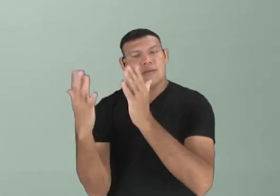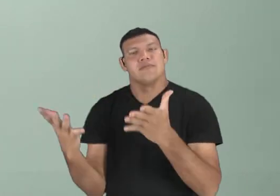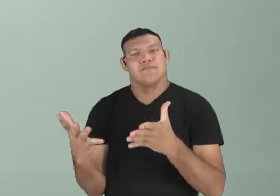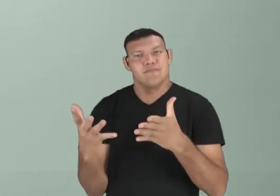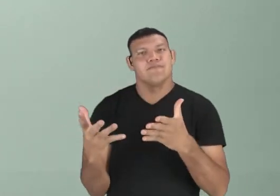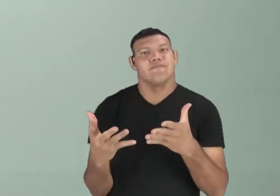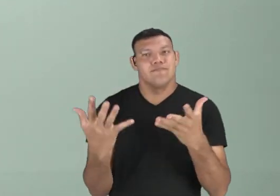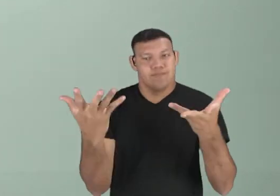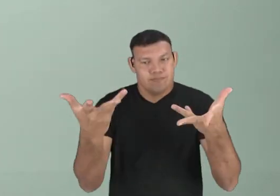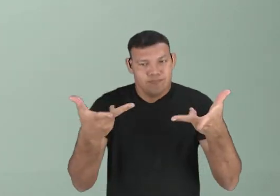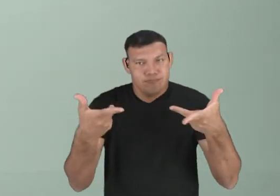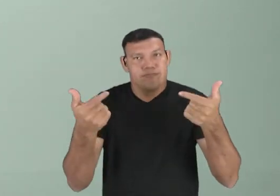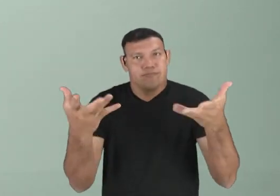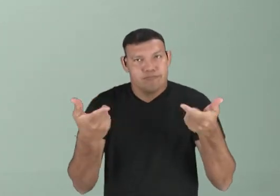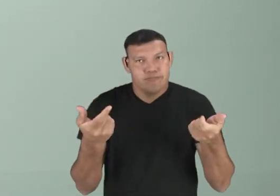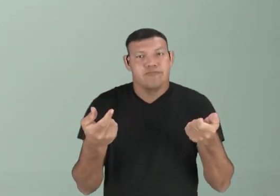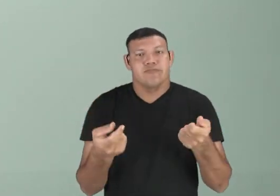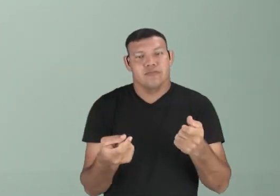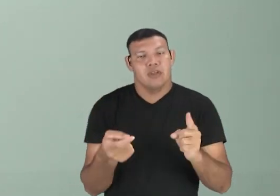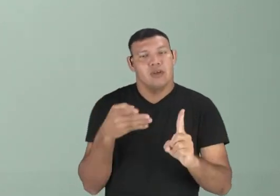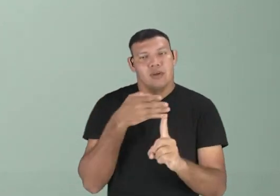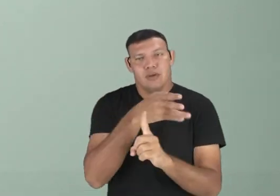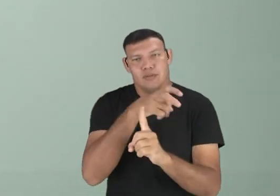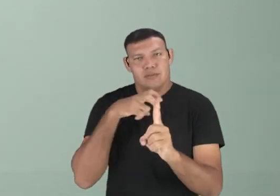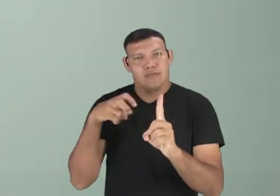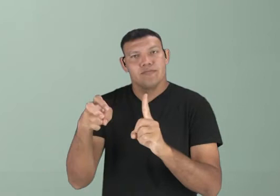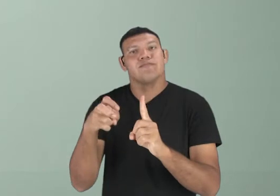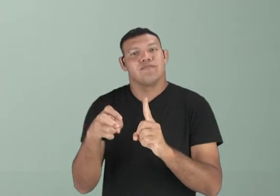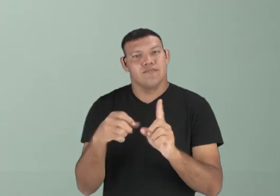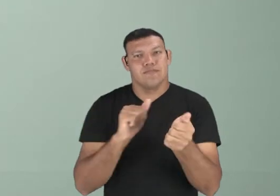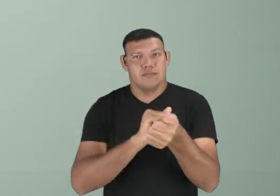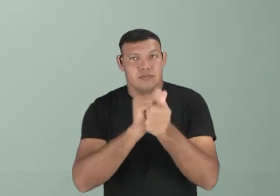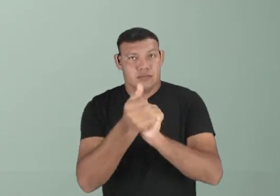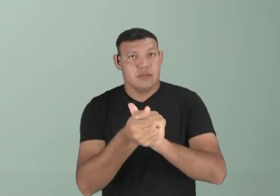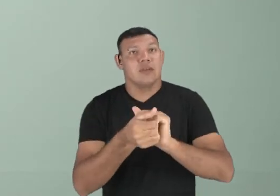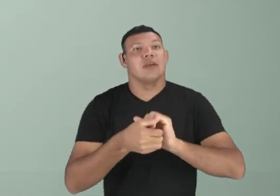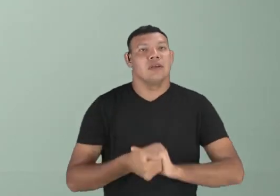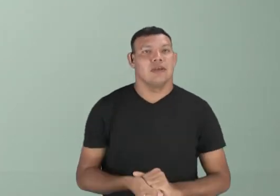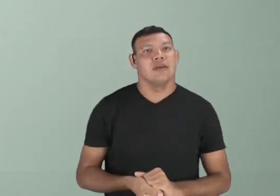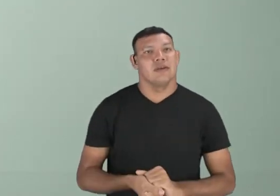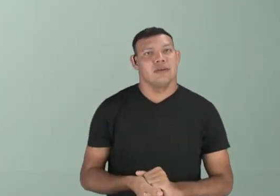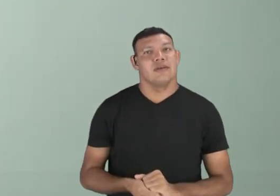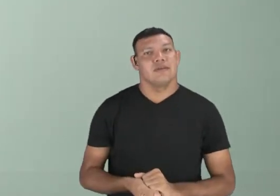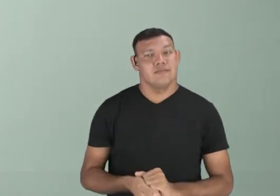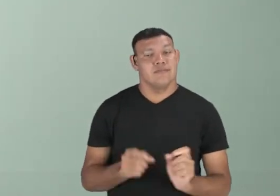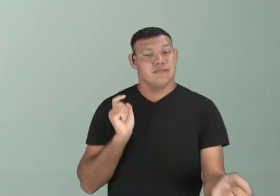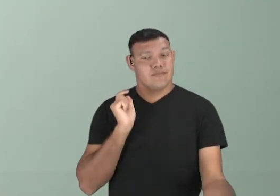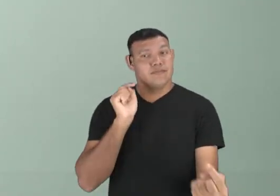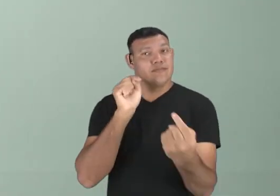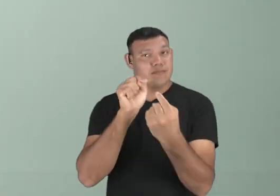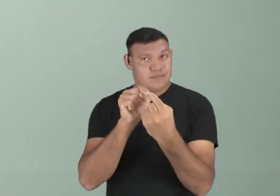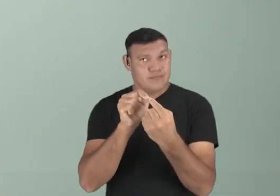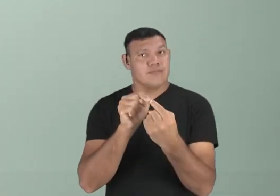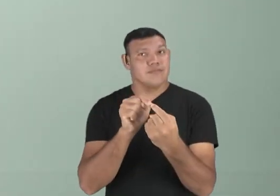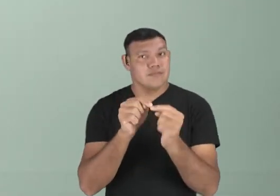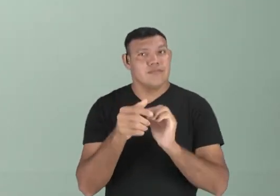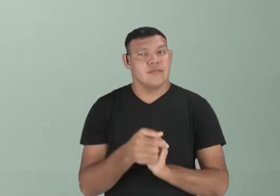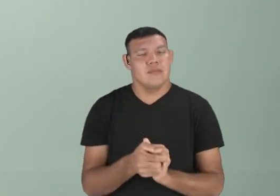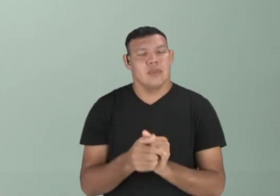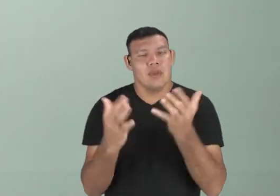habilidades em uma determinada modalidade esportiva. Os jogos pré-desportivos, galerinha, ele tem a finalidade